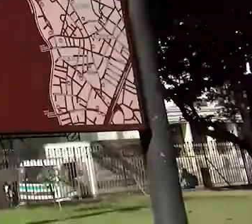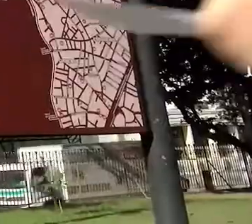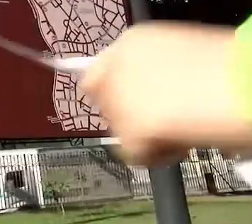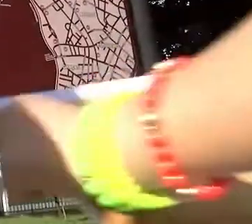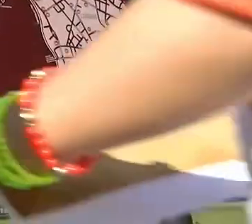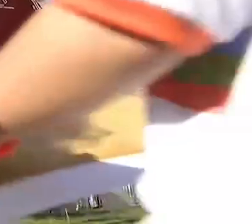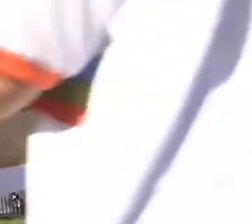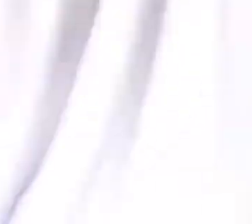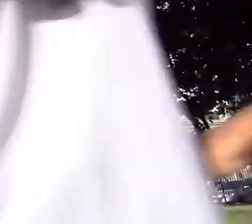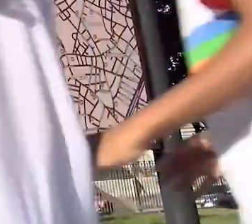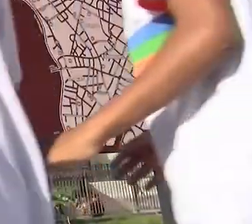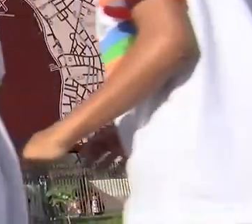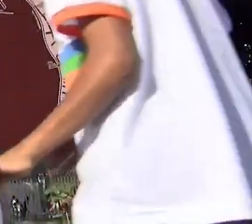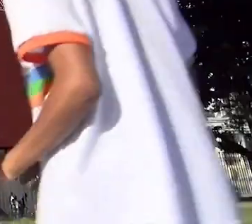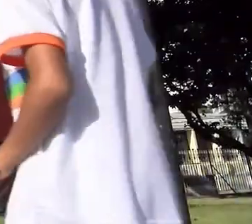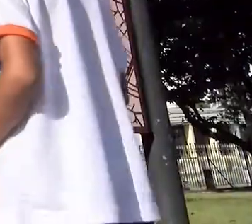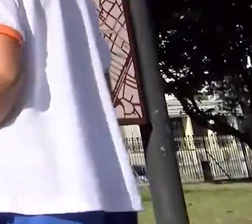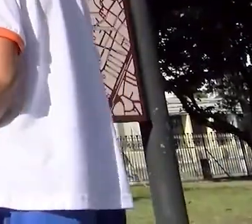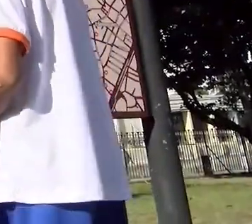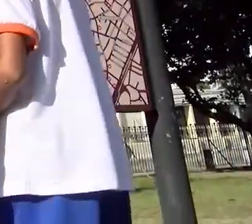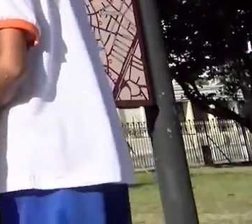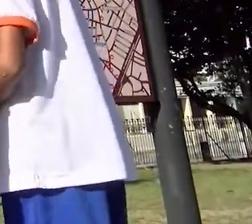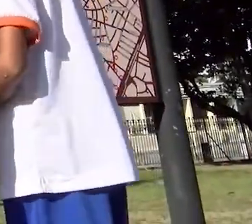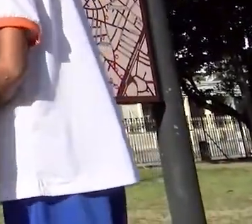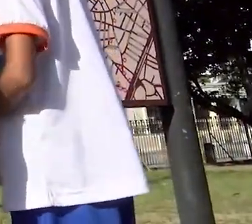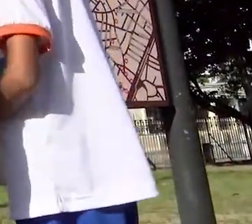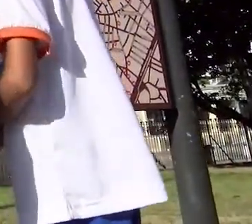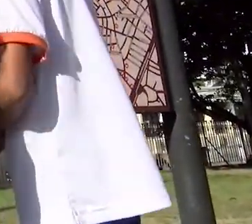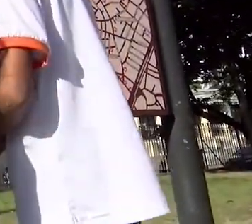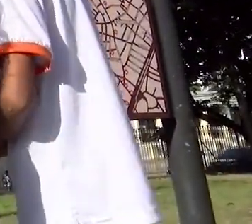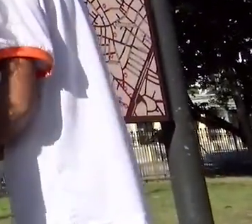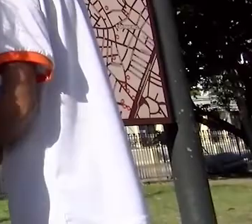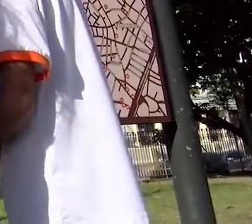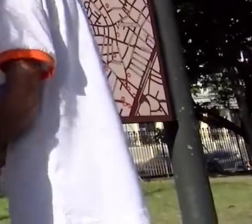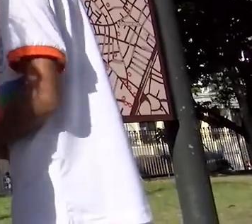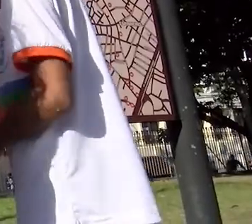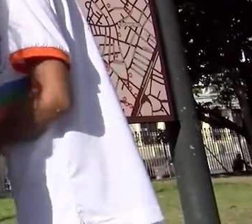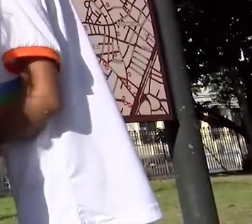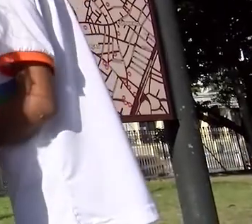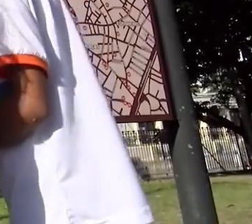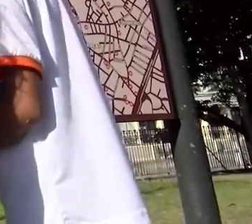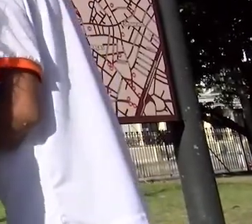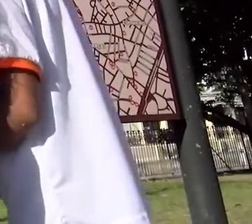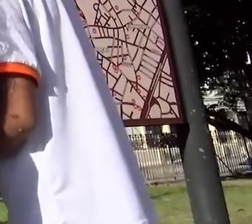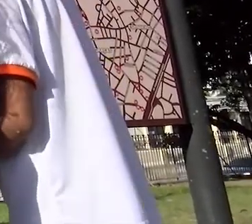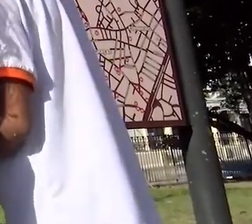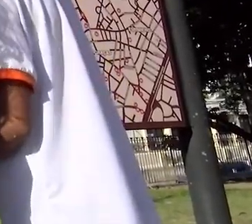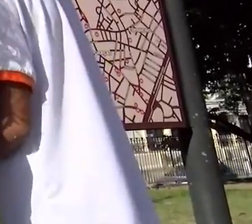Thank you.